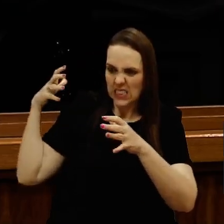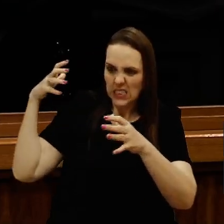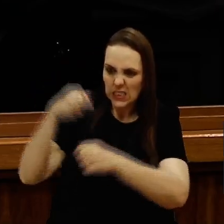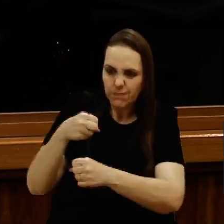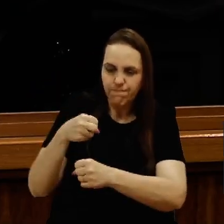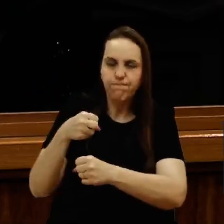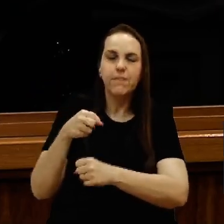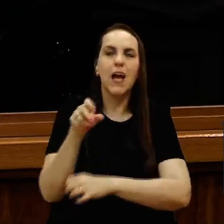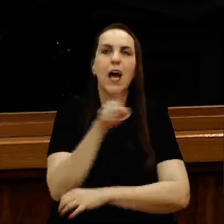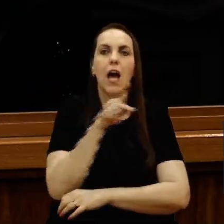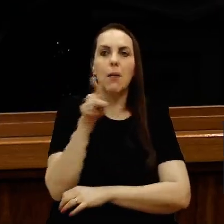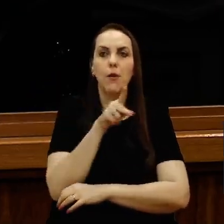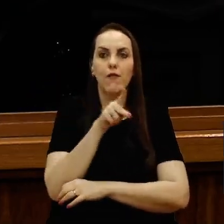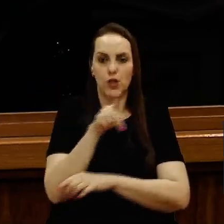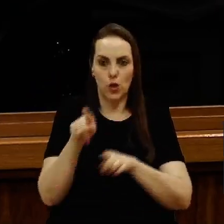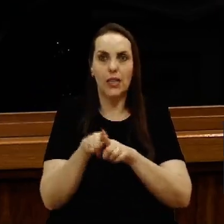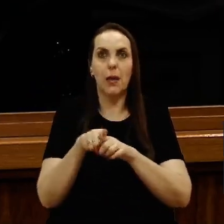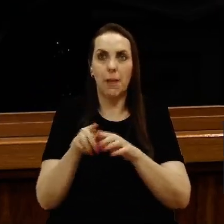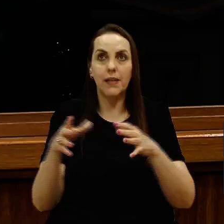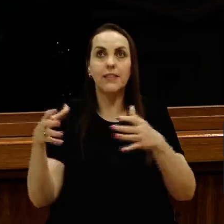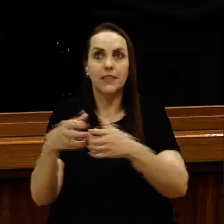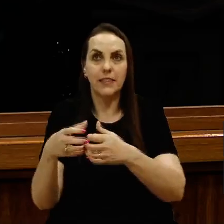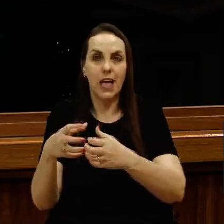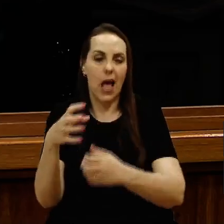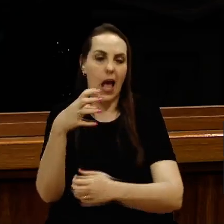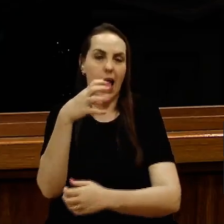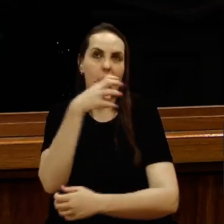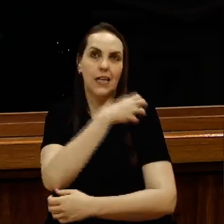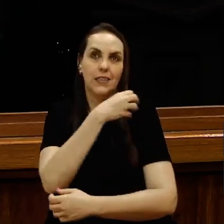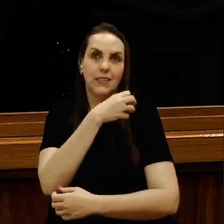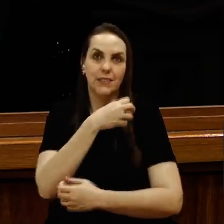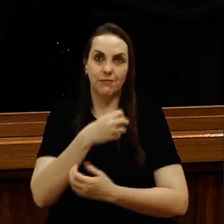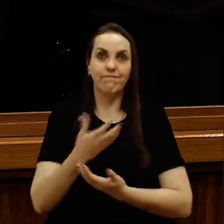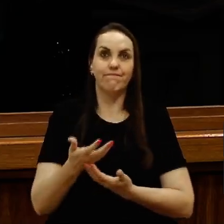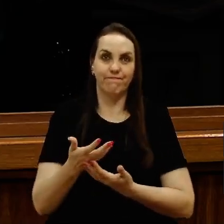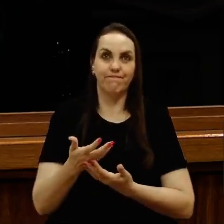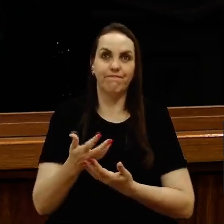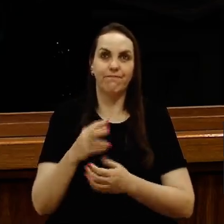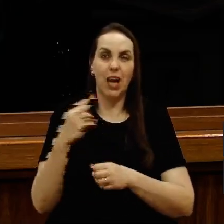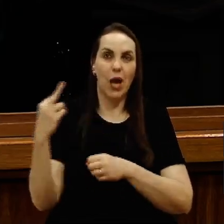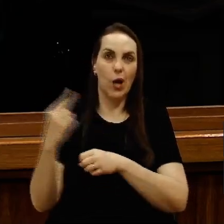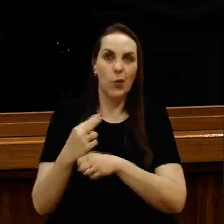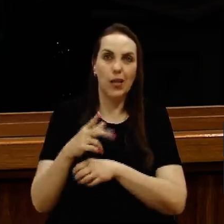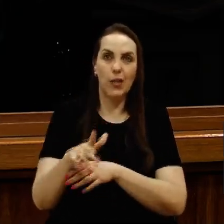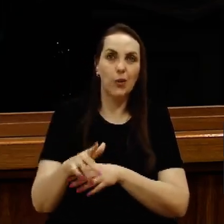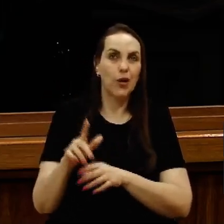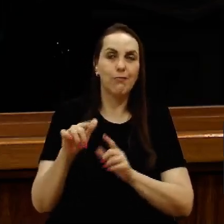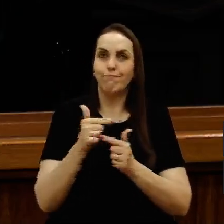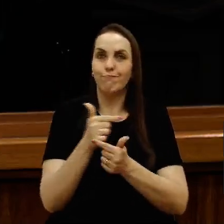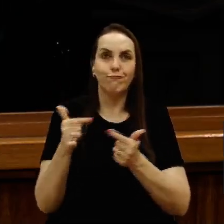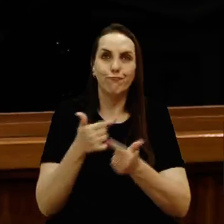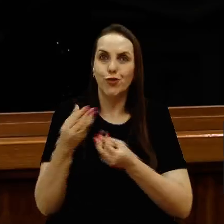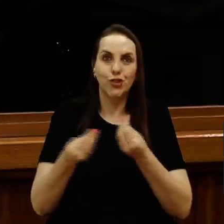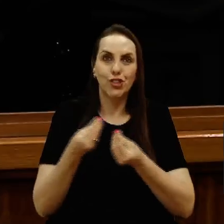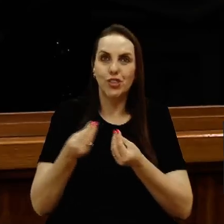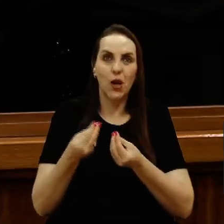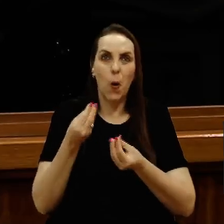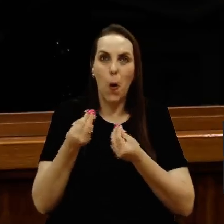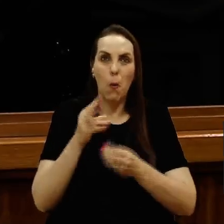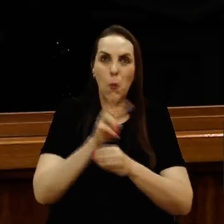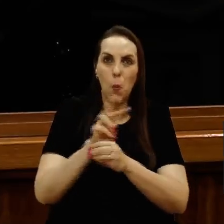investiu, ele acabou mordendo a professora, e a cuidadora não tinha cuidadora naquele momento. Então,